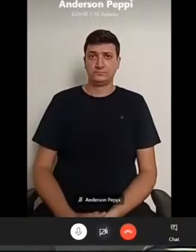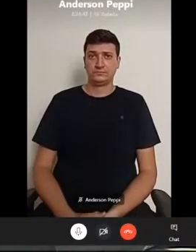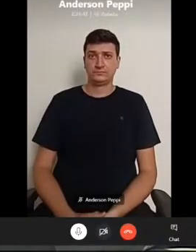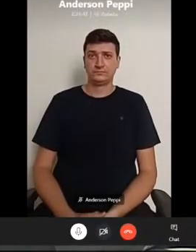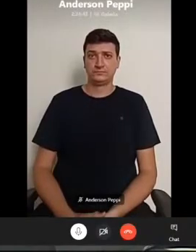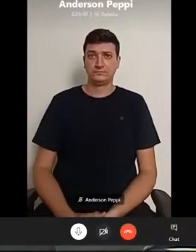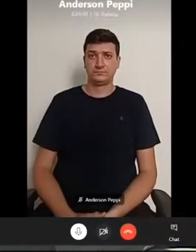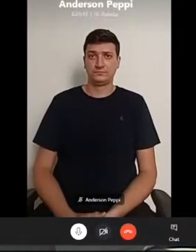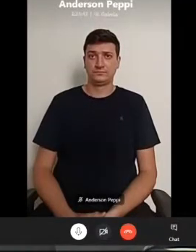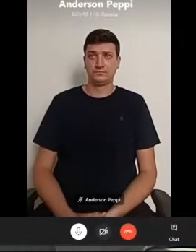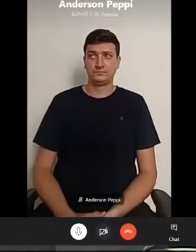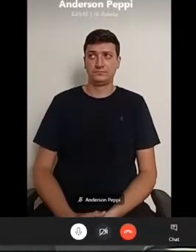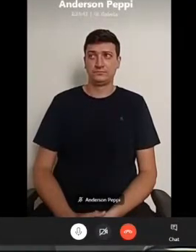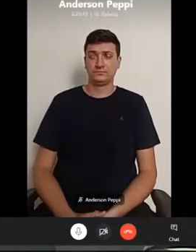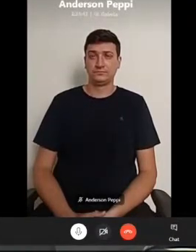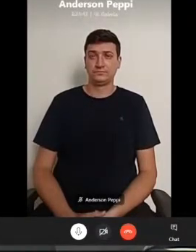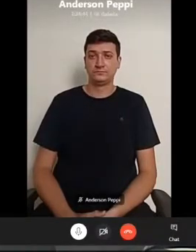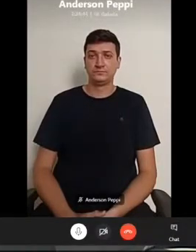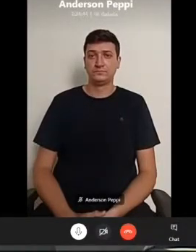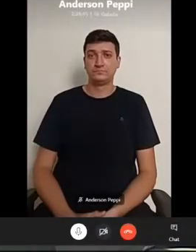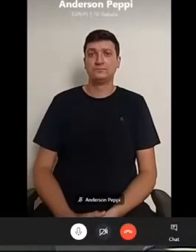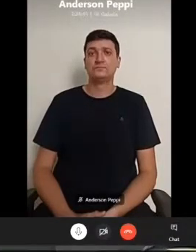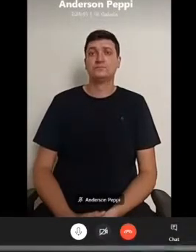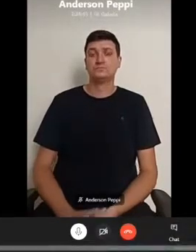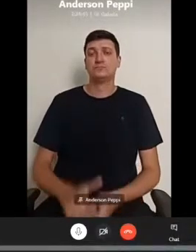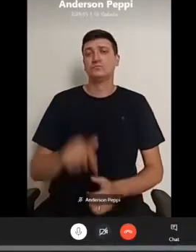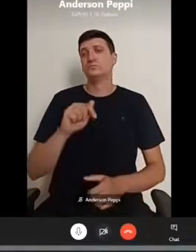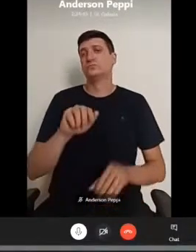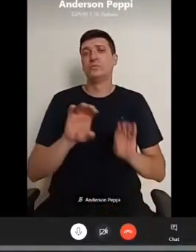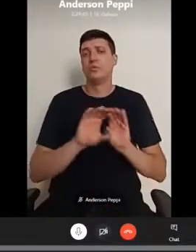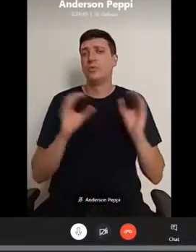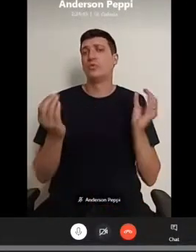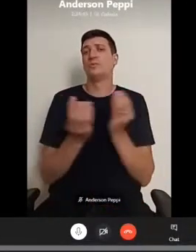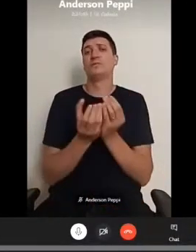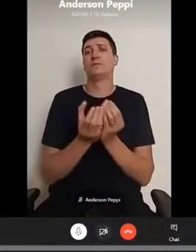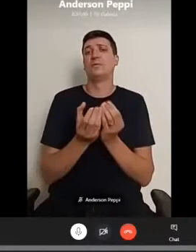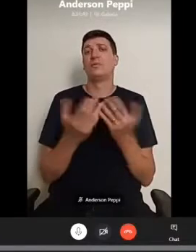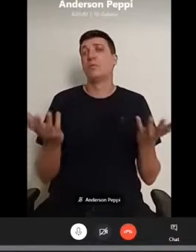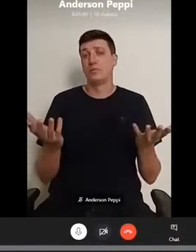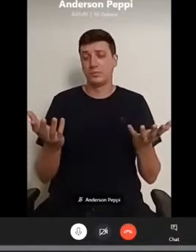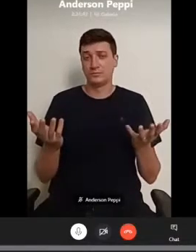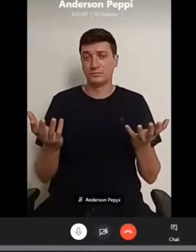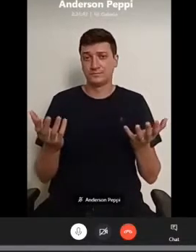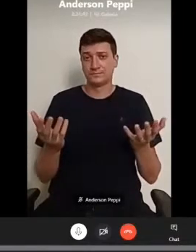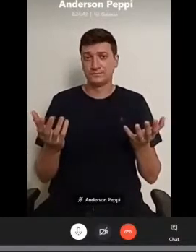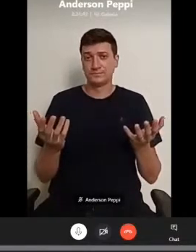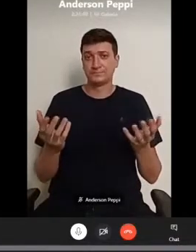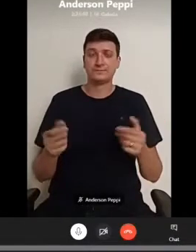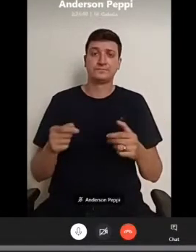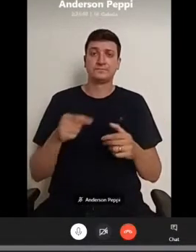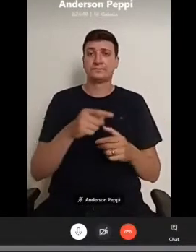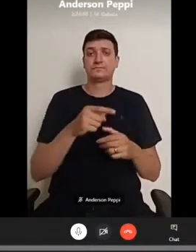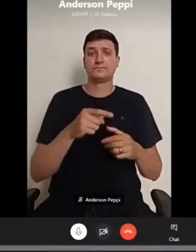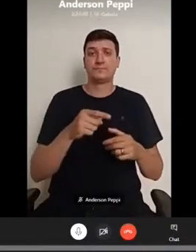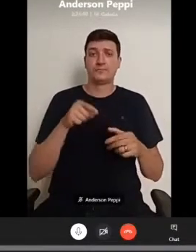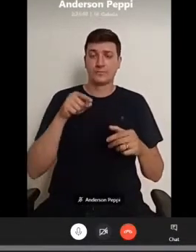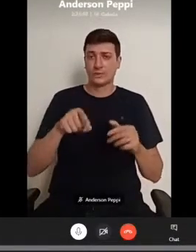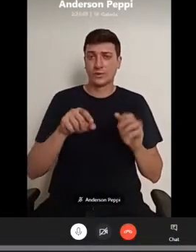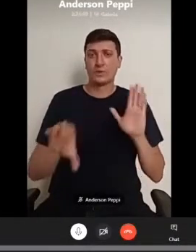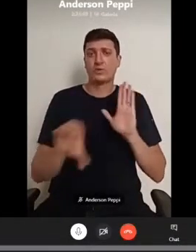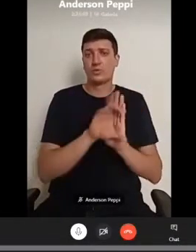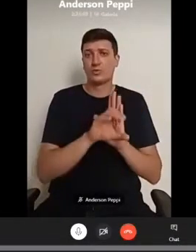As comissões a serem constituídas no dia de hoje são as comissões de Constituição, Justiça e Redação,